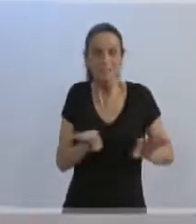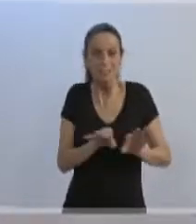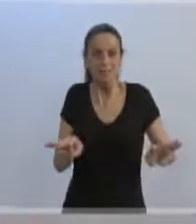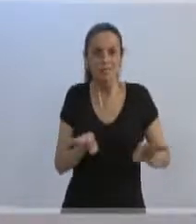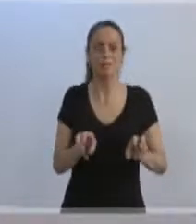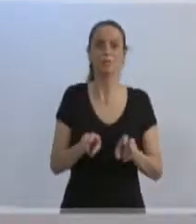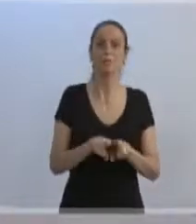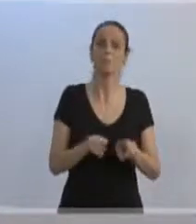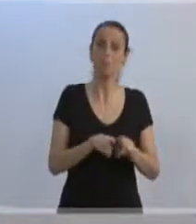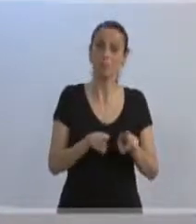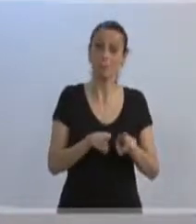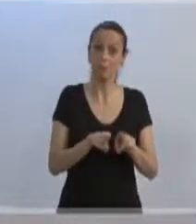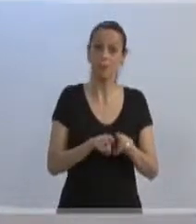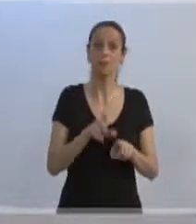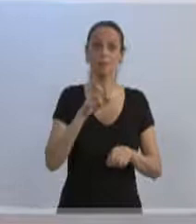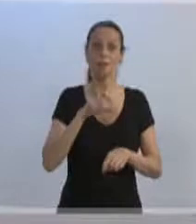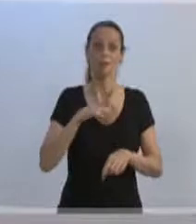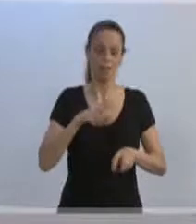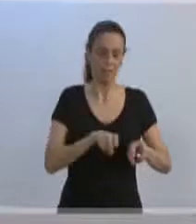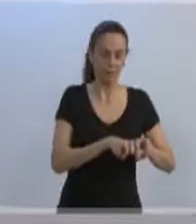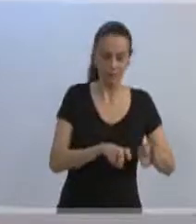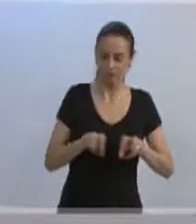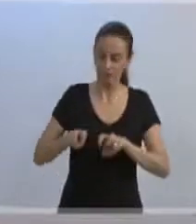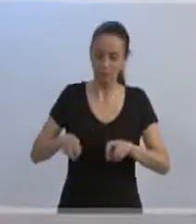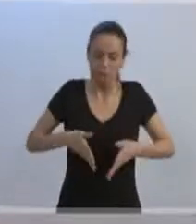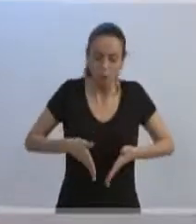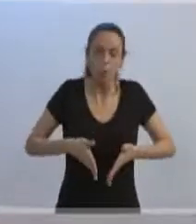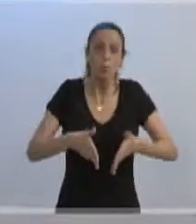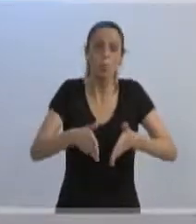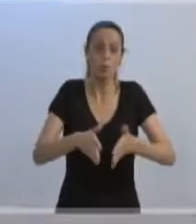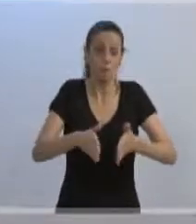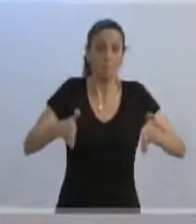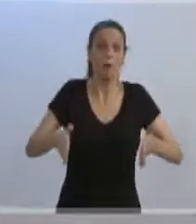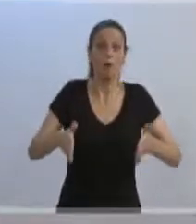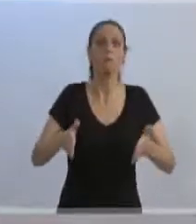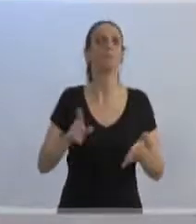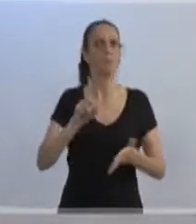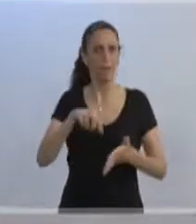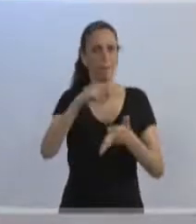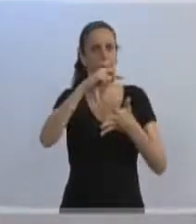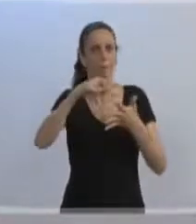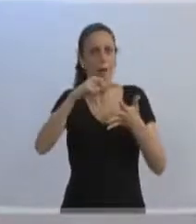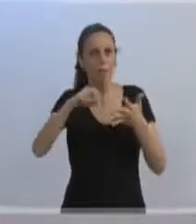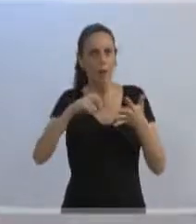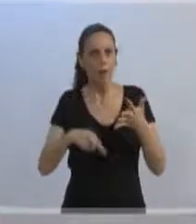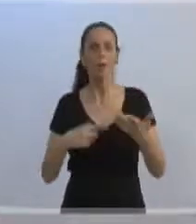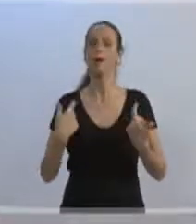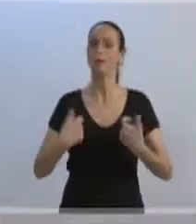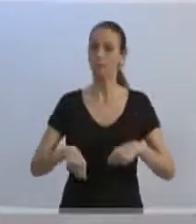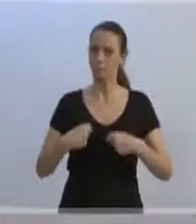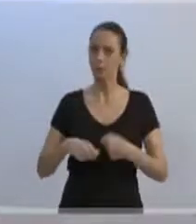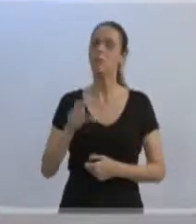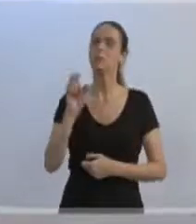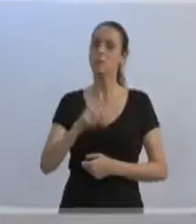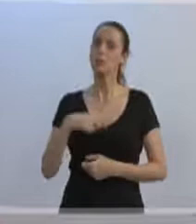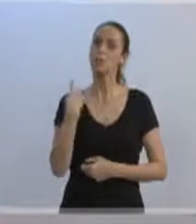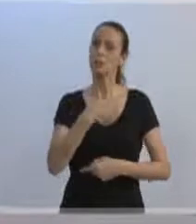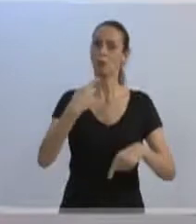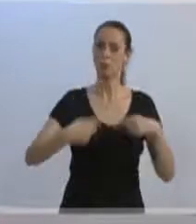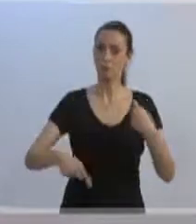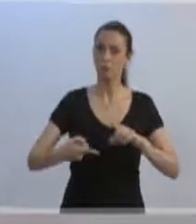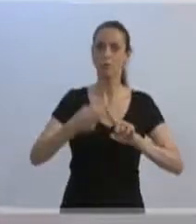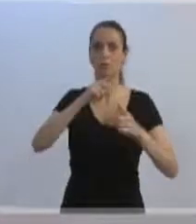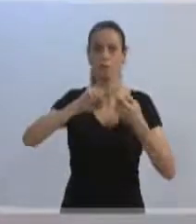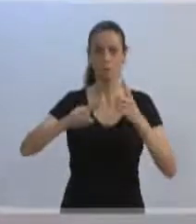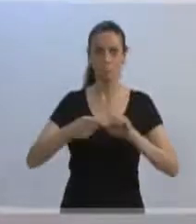espaço maior nos corredores enfim uma série de questões que precisam ser sim discutidas e lembradas